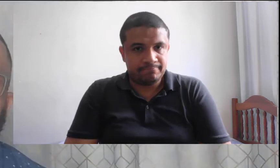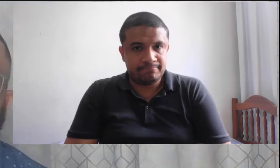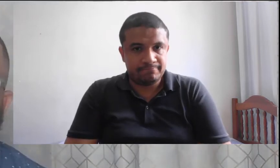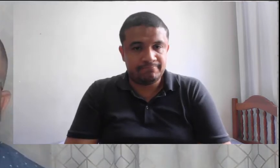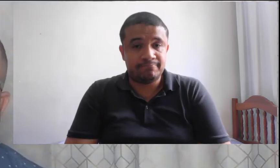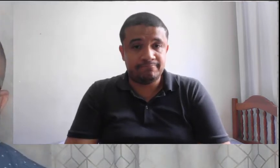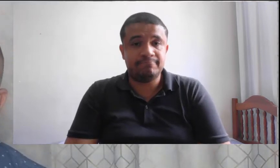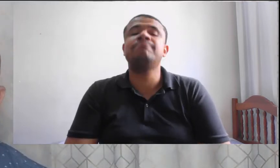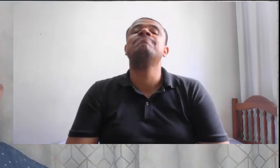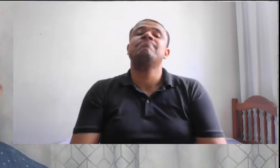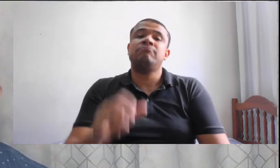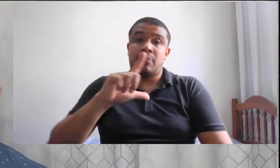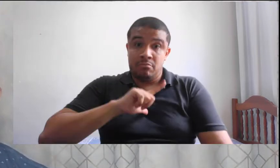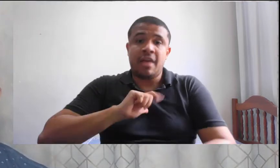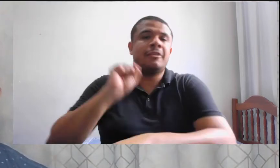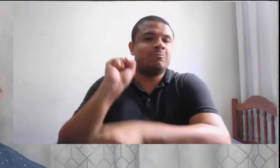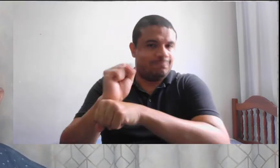ainda há esperança.